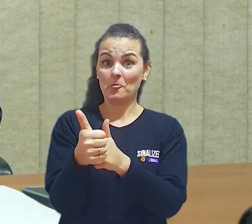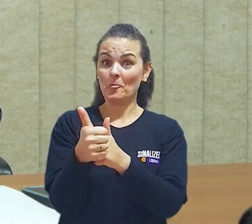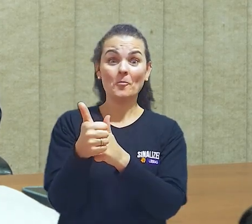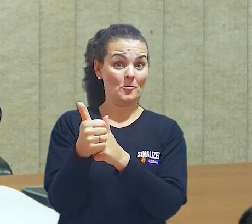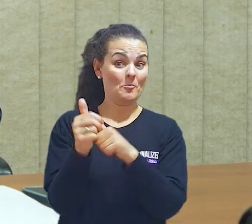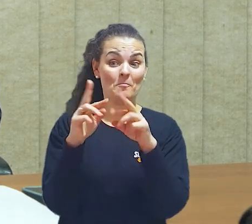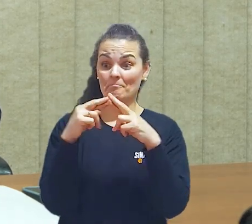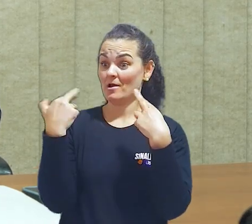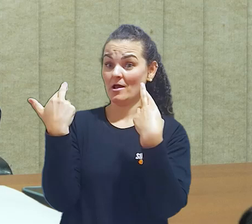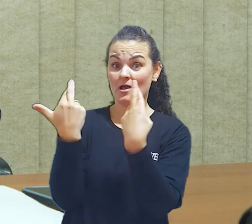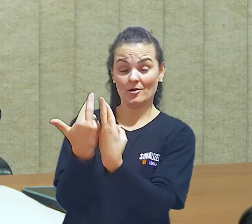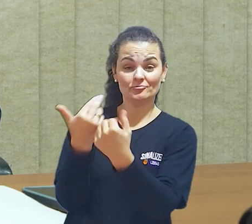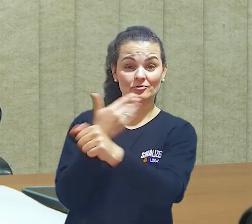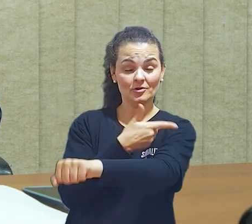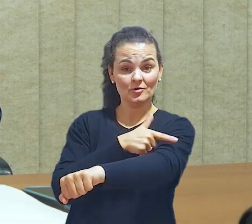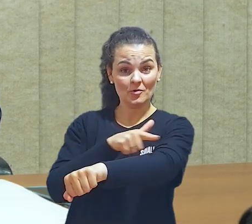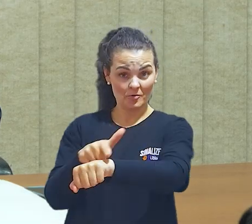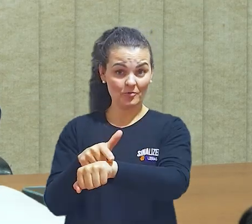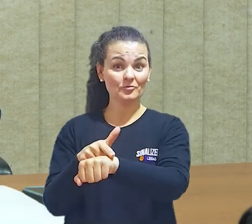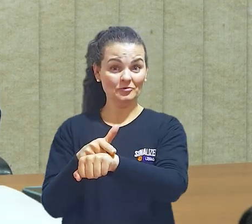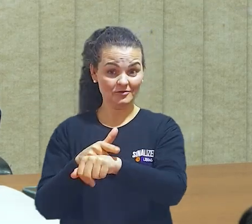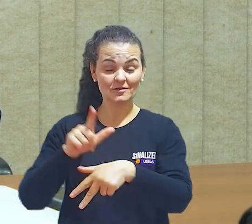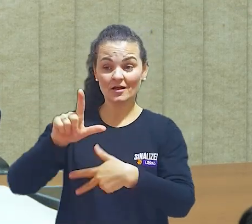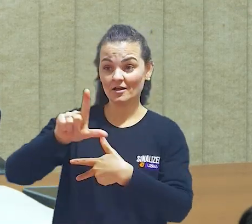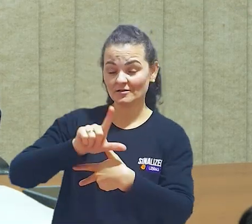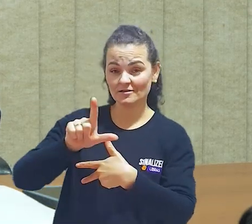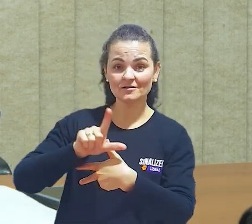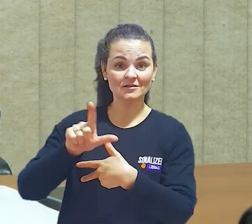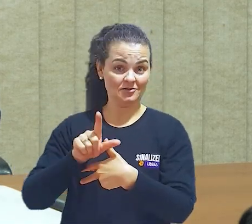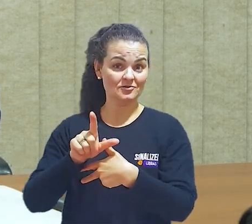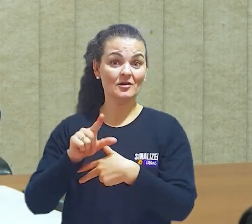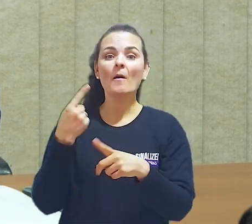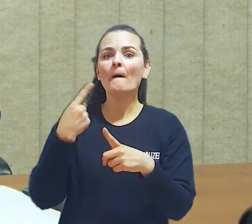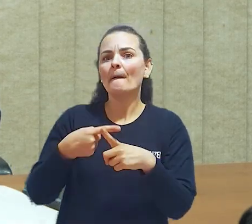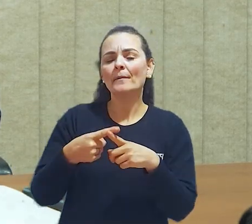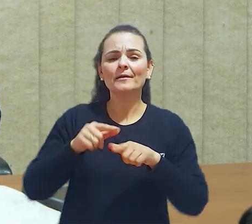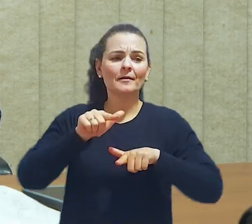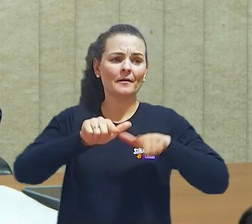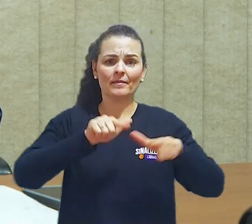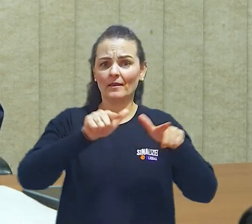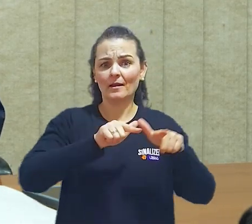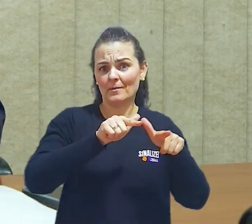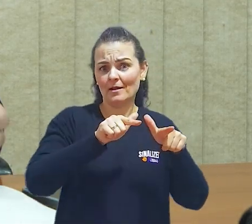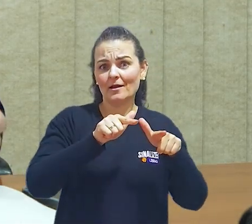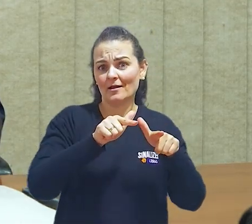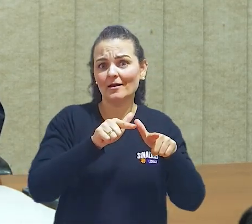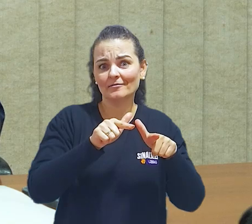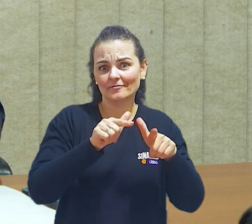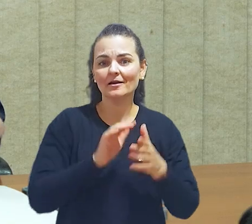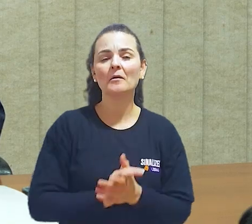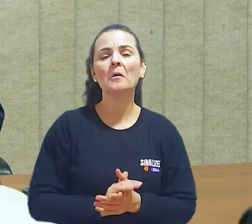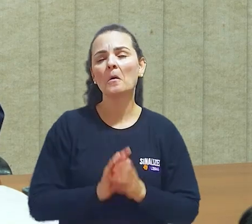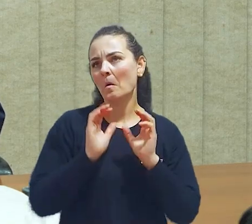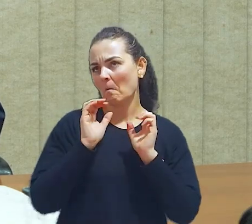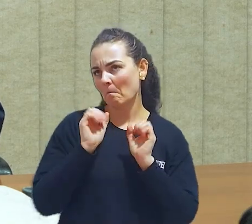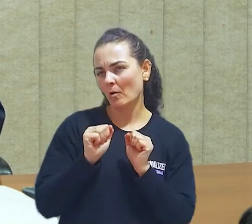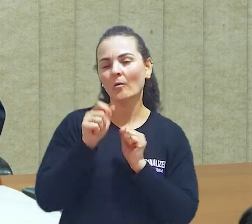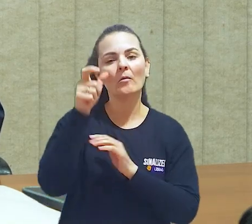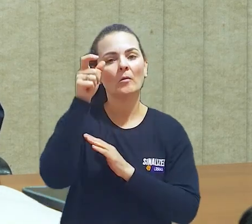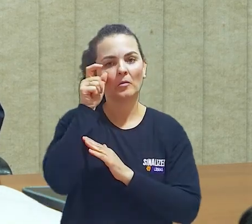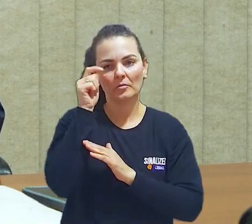em tempo real as ações do Legislativo, as sessões legislativas, porque estavam trabalhando. Óbvio, podiam assistir depois